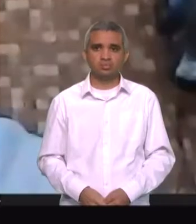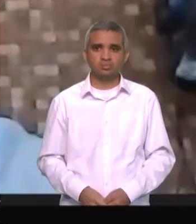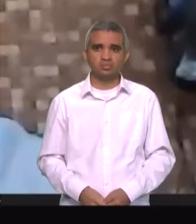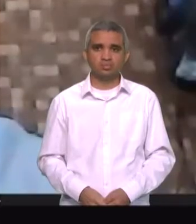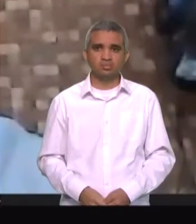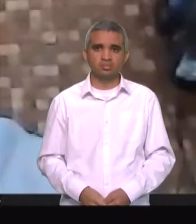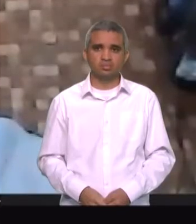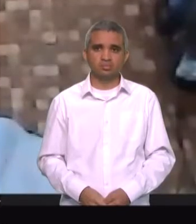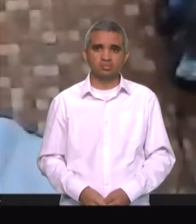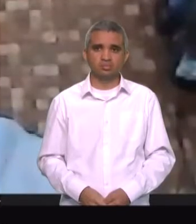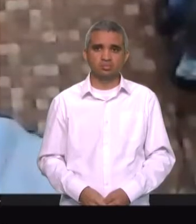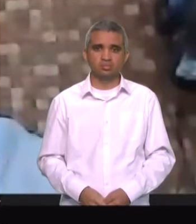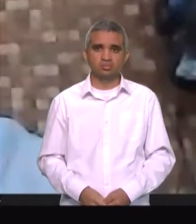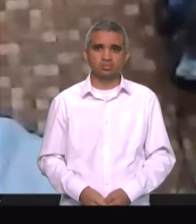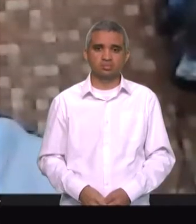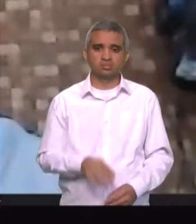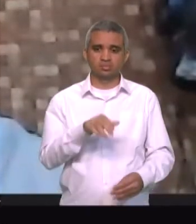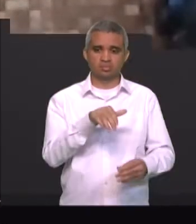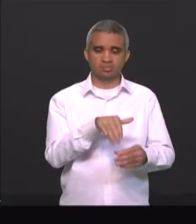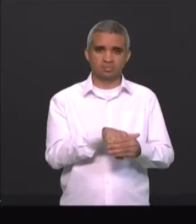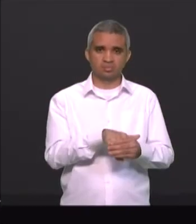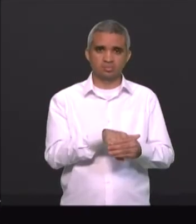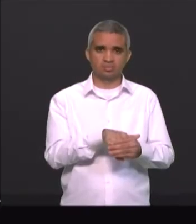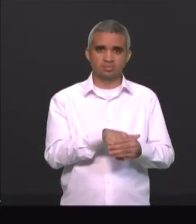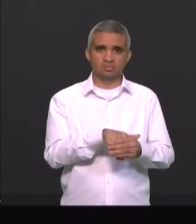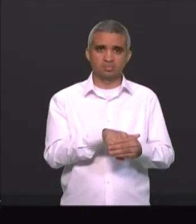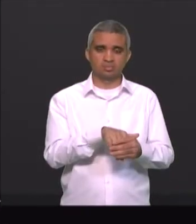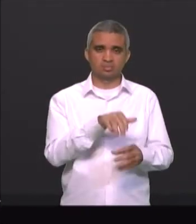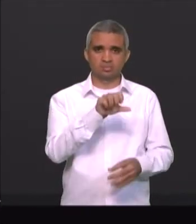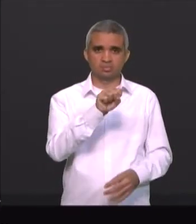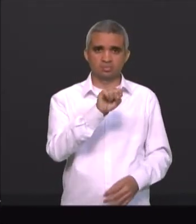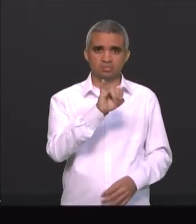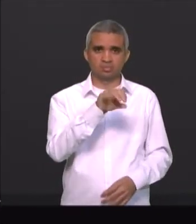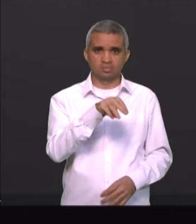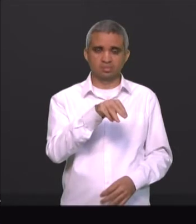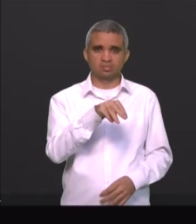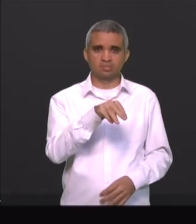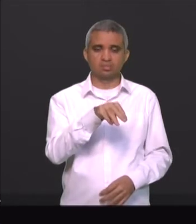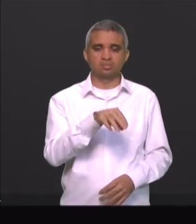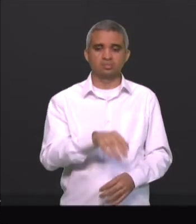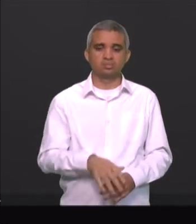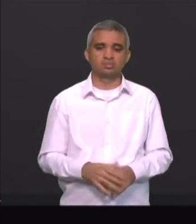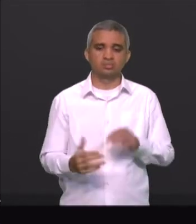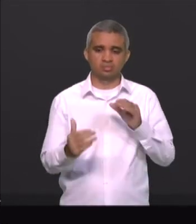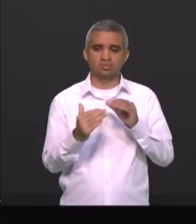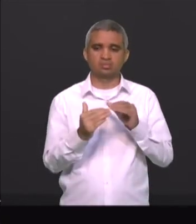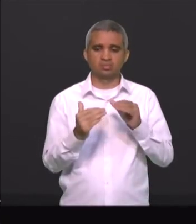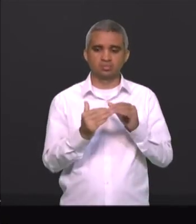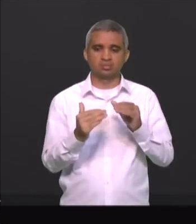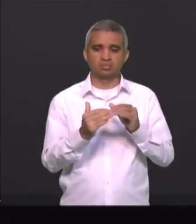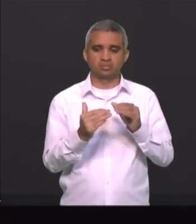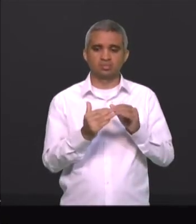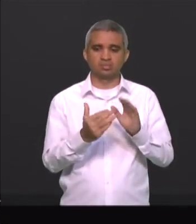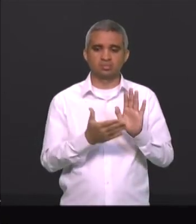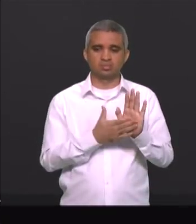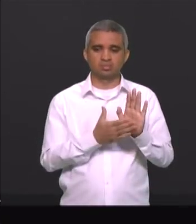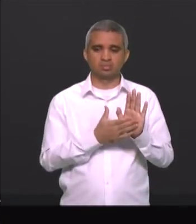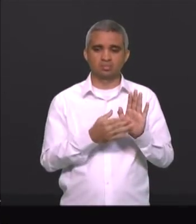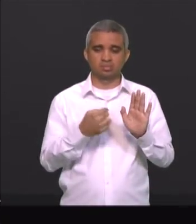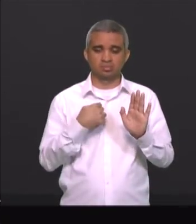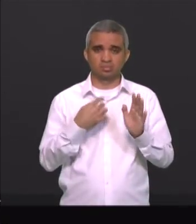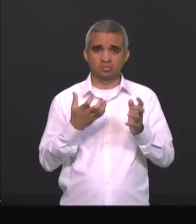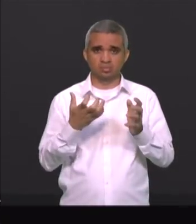com a matéria, né? Tá escutando, senhor presidente? Tô escutando, deputado Vinícius. Eu voto a favor da matéria e queria ressaltar